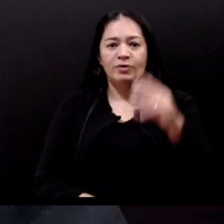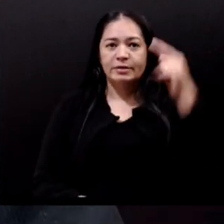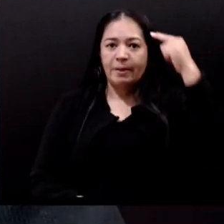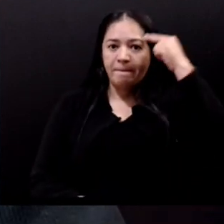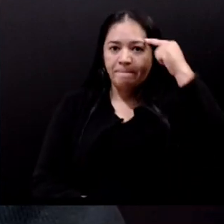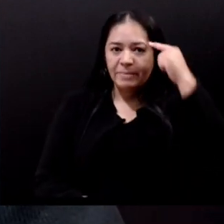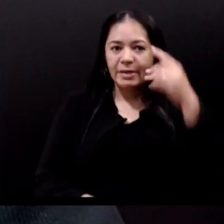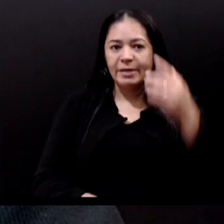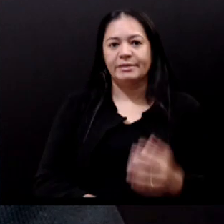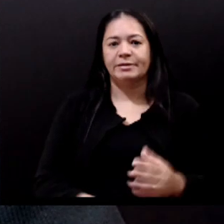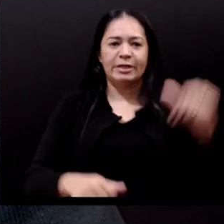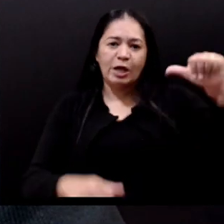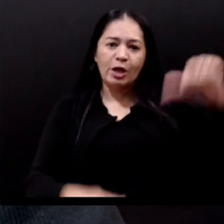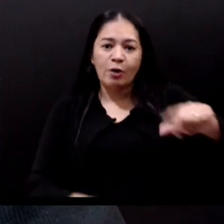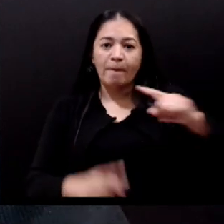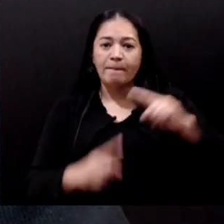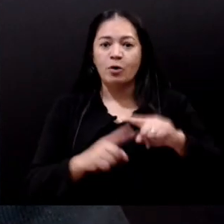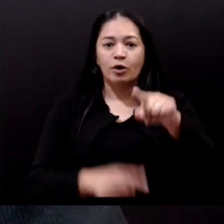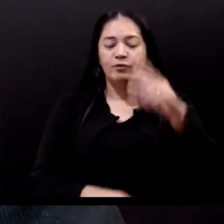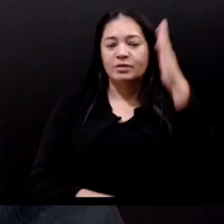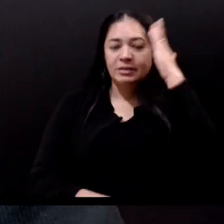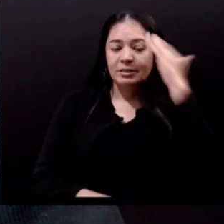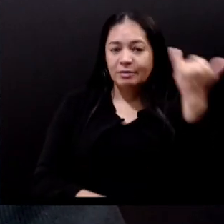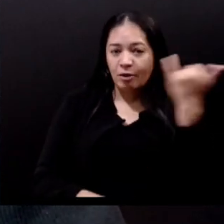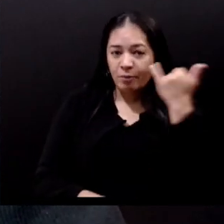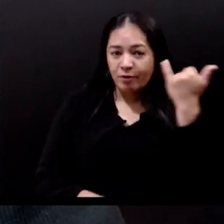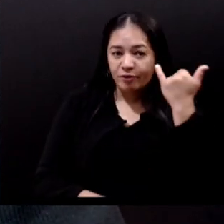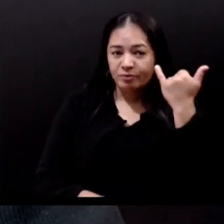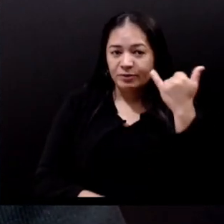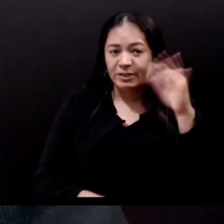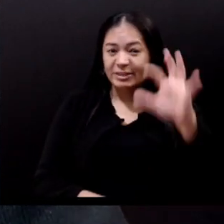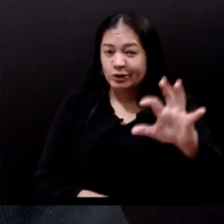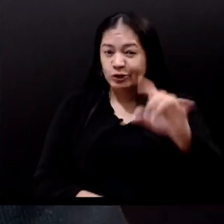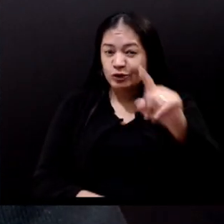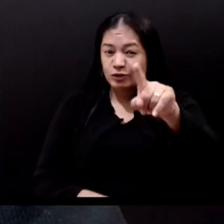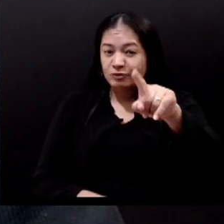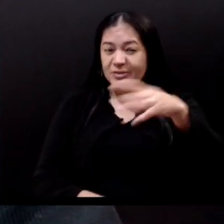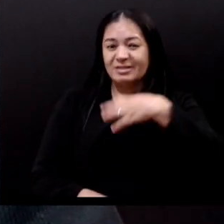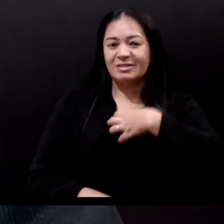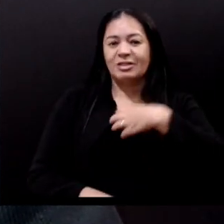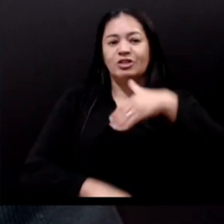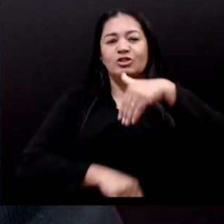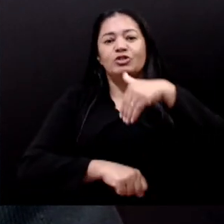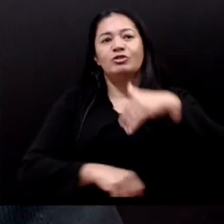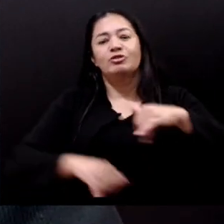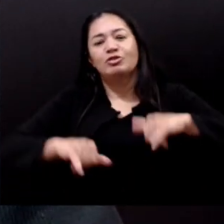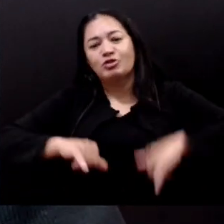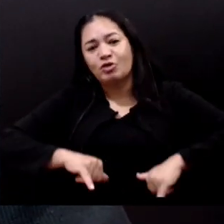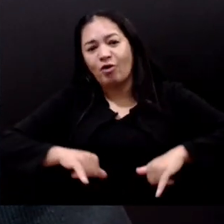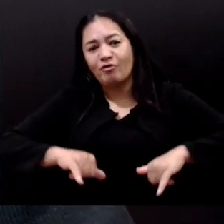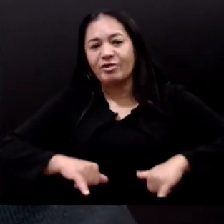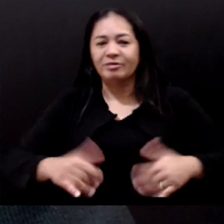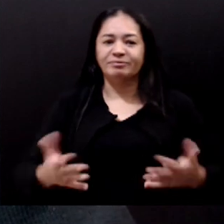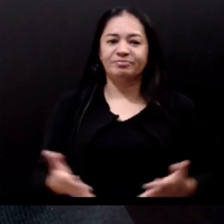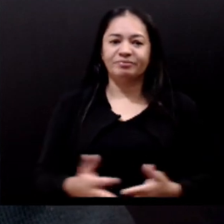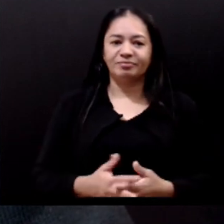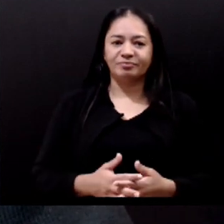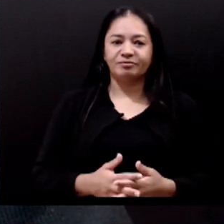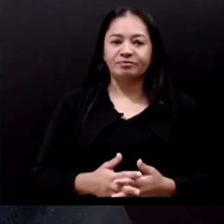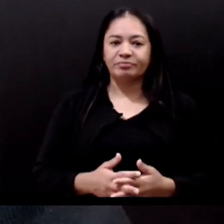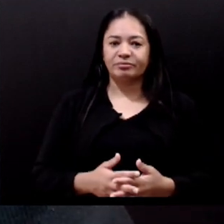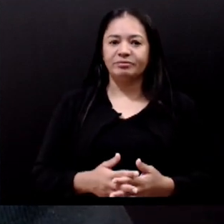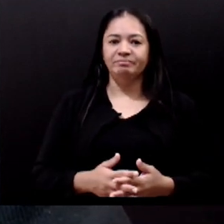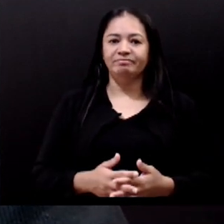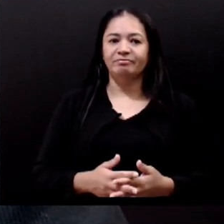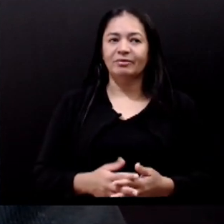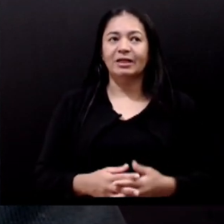informação, então isso, né, de certa forma, te faz sofrer, e isso te faz de uma forma que sentir culpa, né,